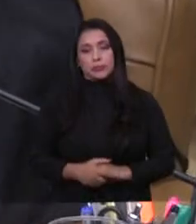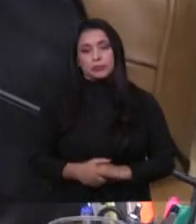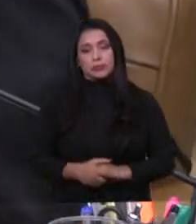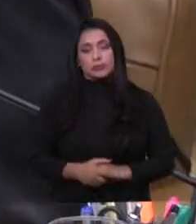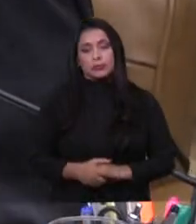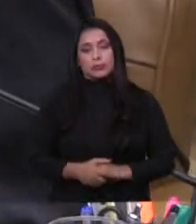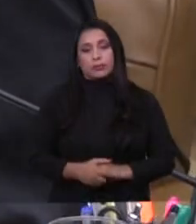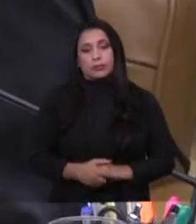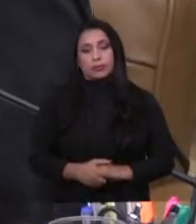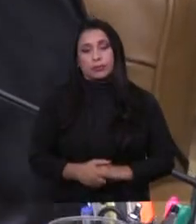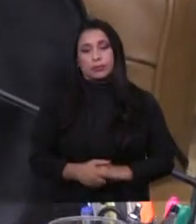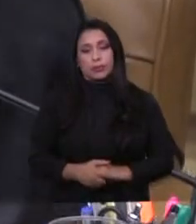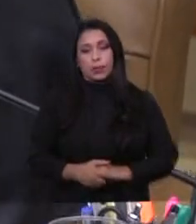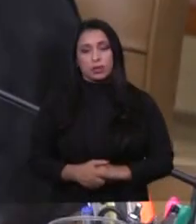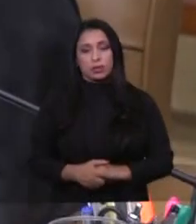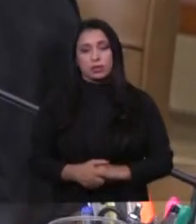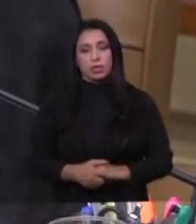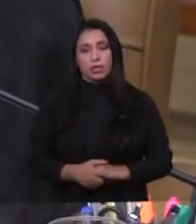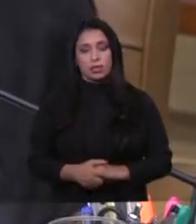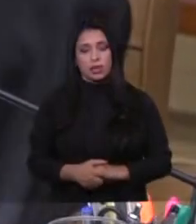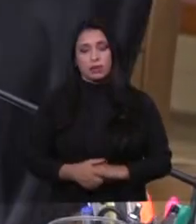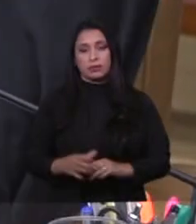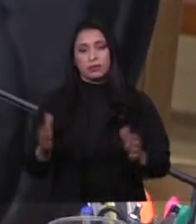Passo agora à análise do artigo